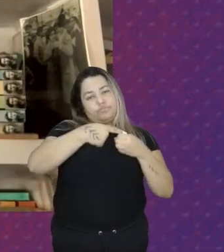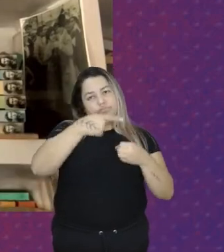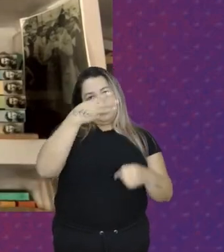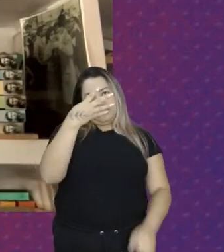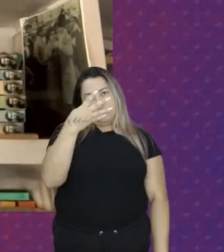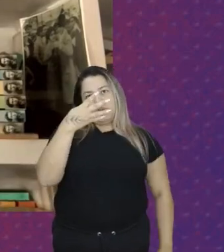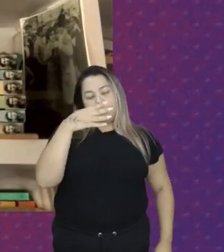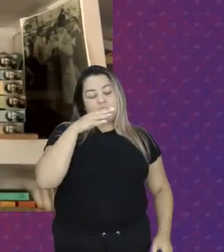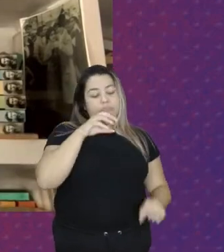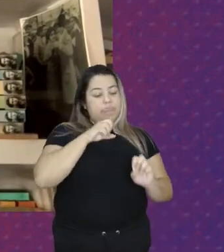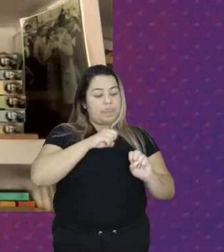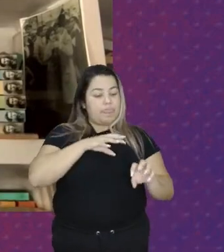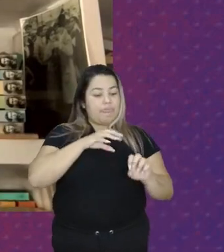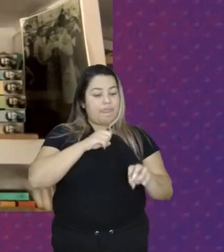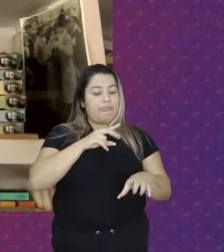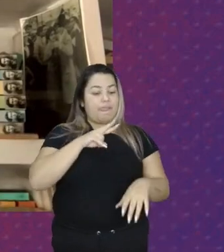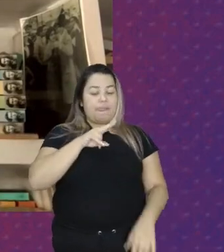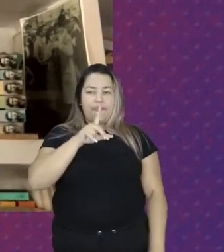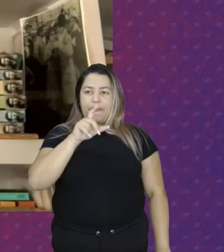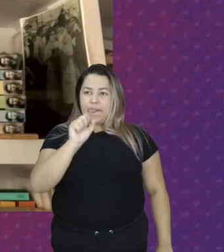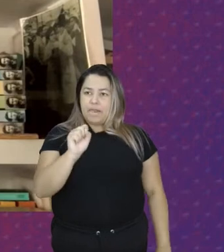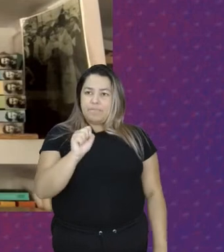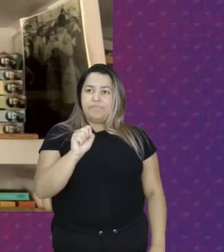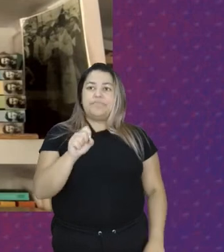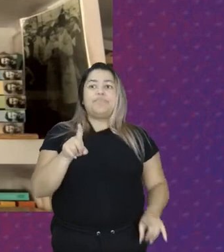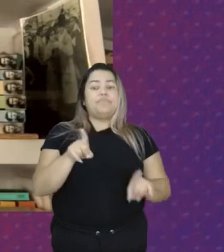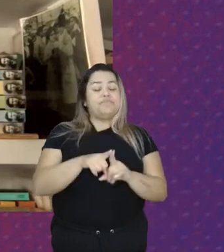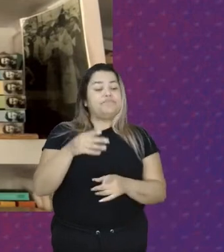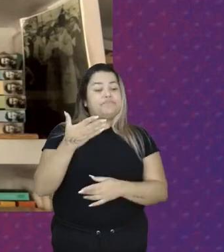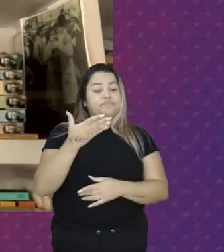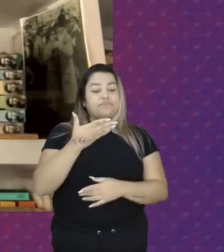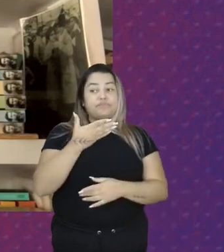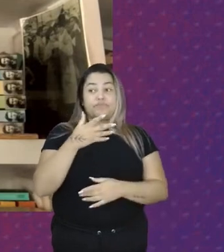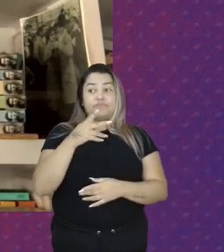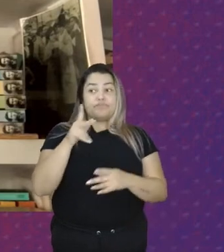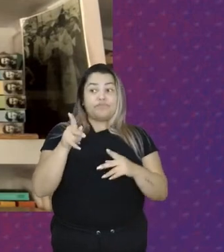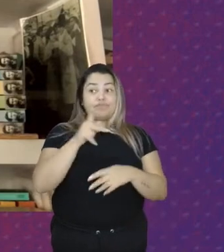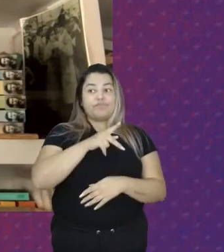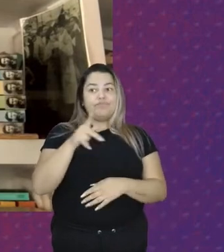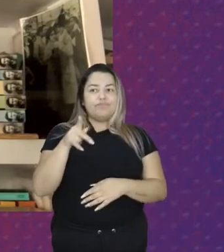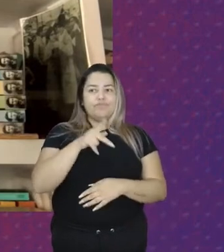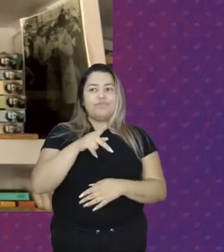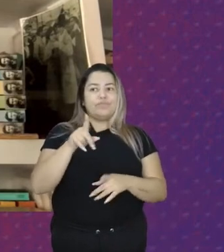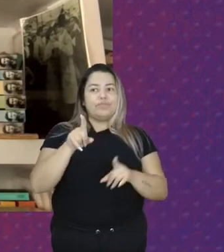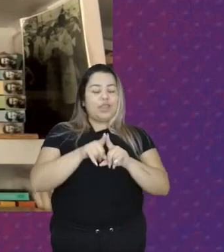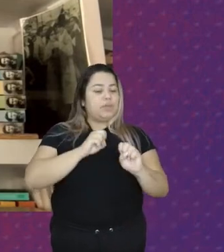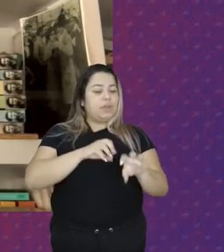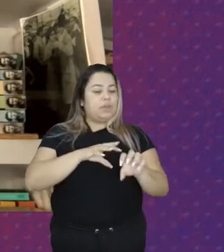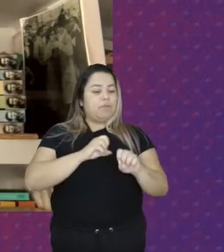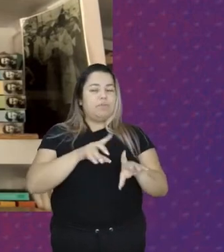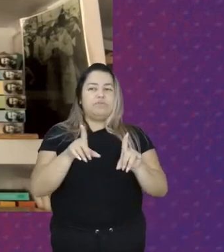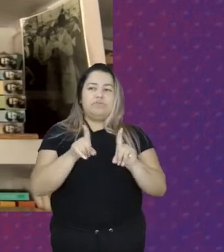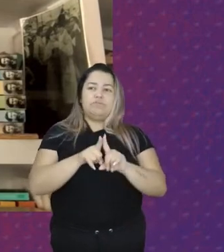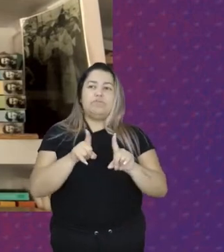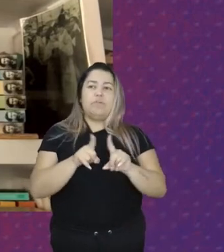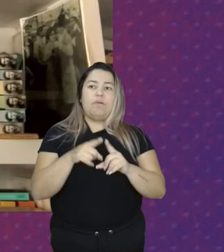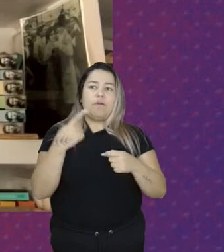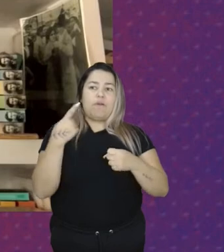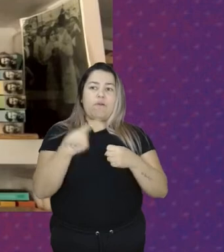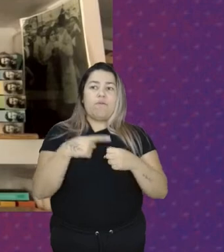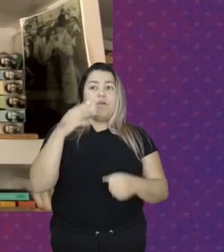4 aulas, e as companheiras que deram as aulas, elas mostraram algo muito importante, que as cidades